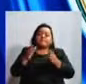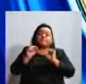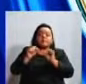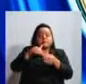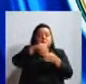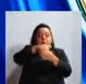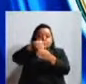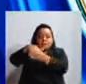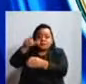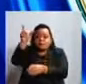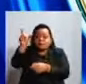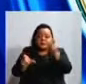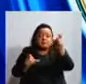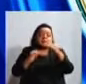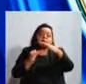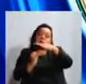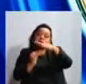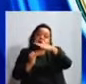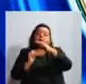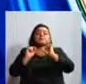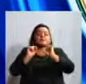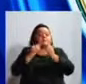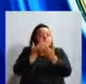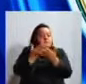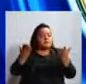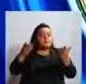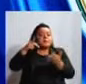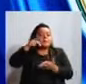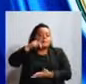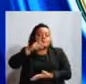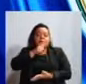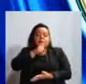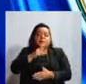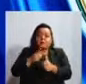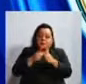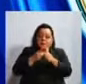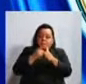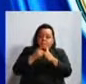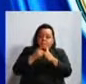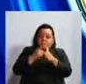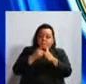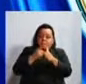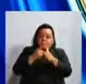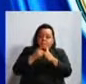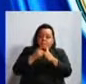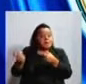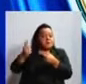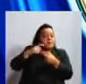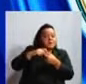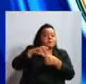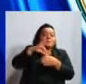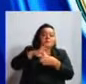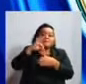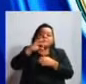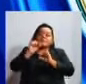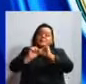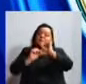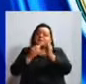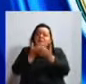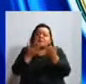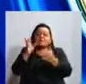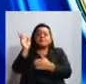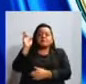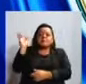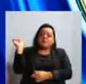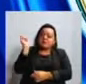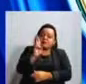portovelenses. Nossa produção vai rodar a primeira pergunta e, na volta, eu vou sortear quem vai responder a pergunta no tempo de 1 minuto e